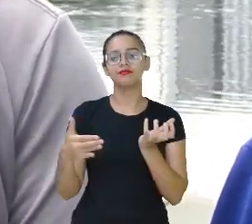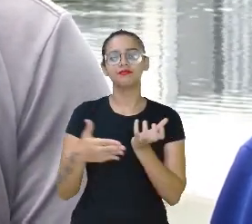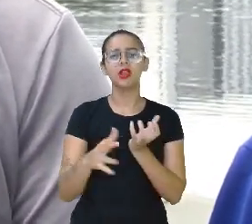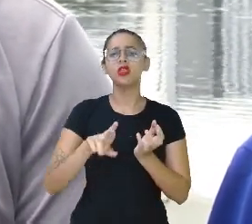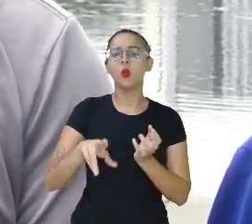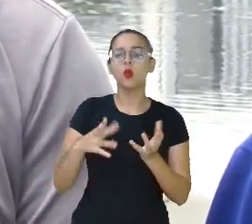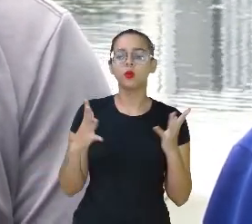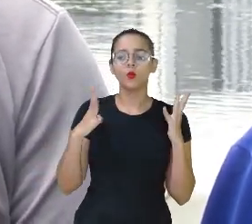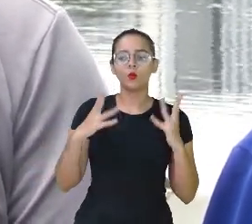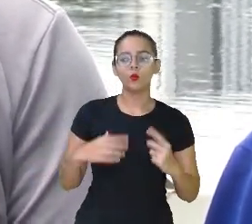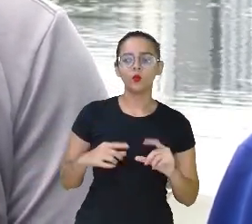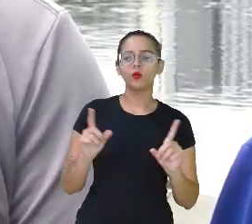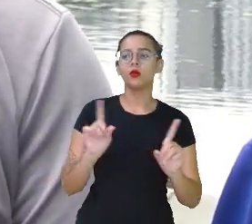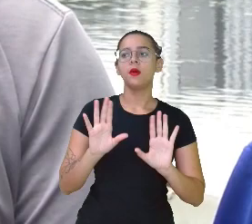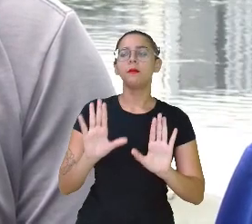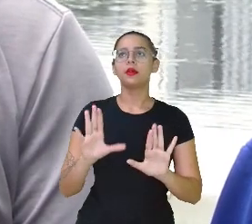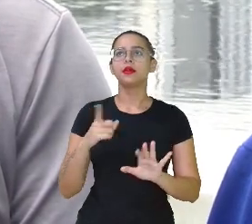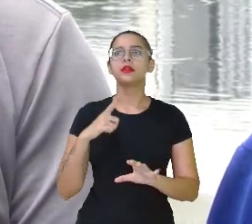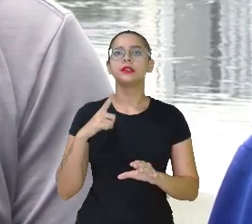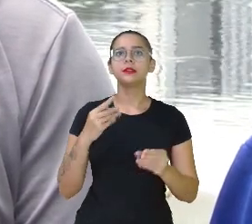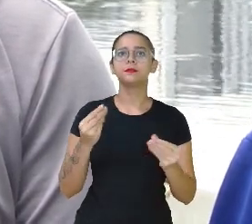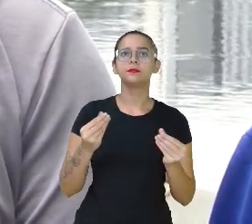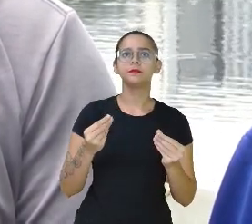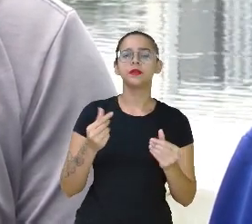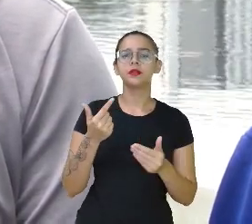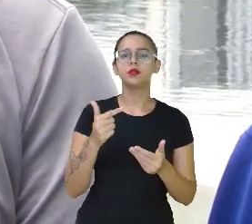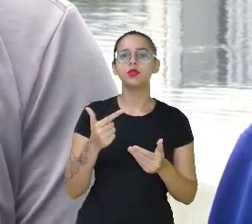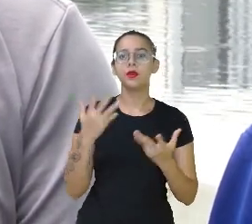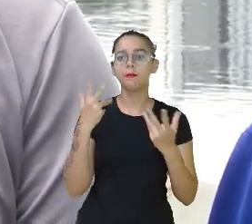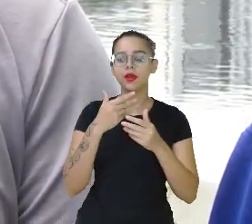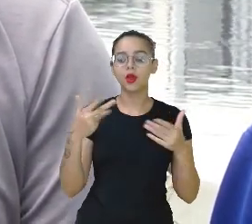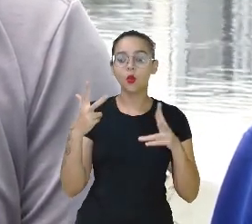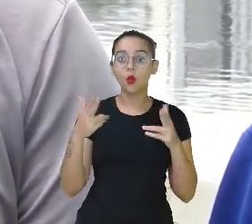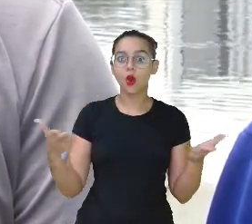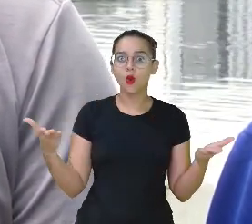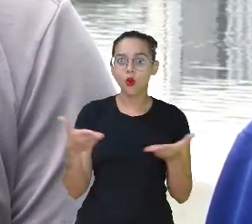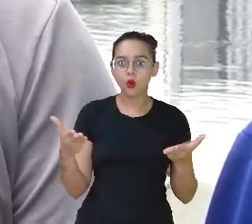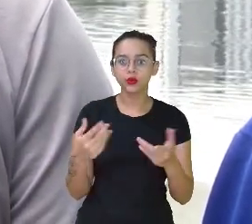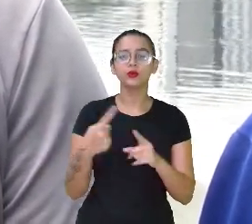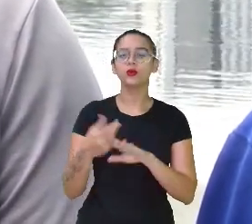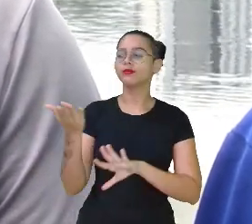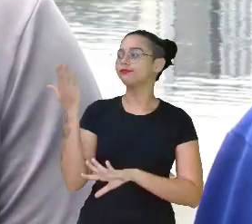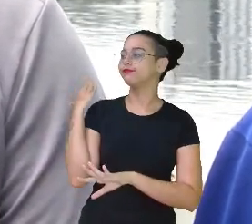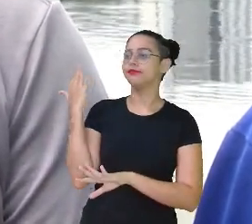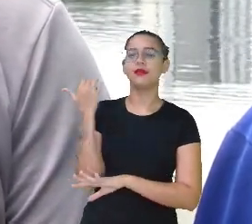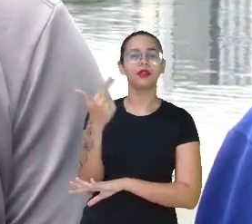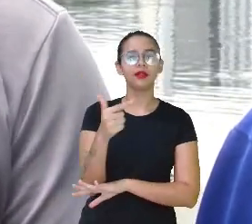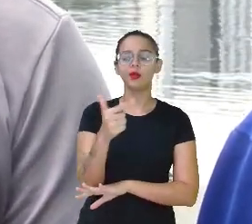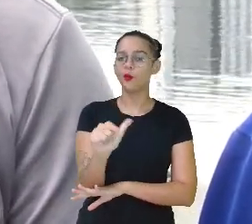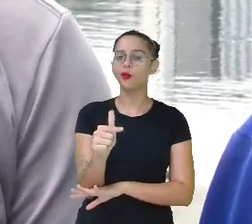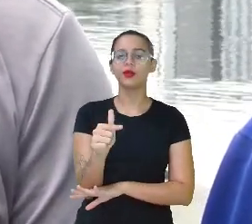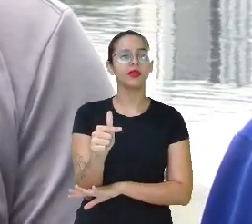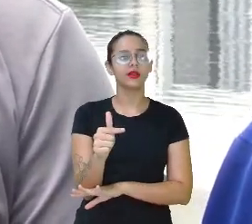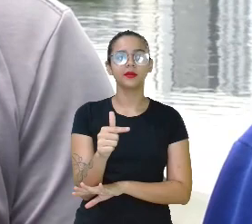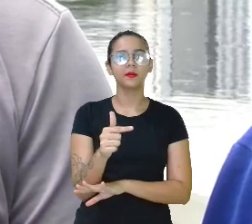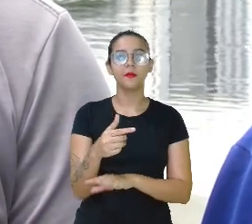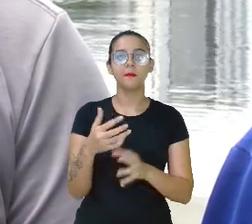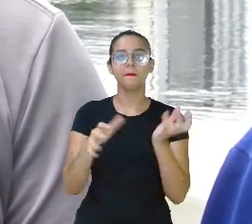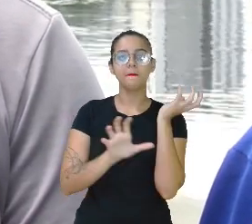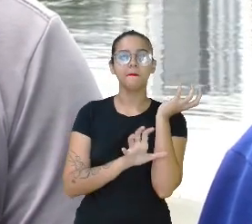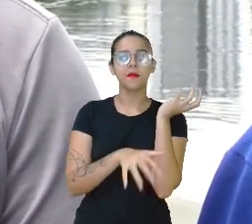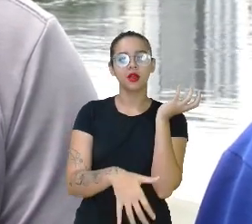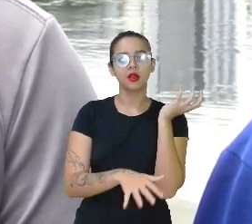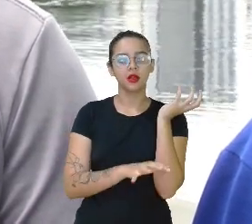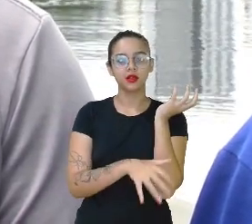limpo. Mas tinha não tinha a beleza que tinha hoje em dia. Porque antigamente não tinha justamente o manguezal.